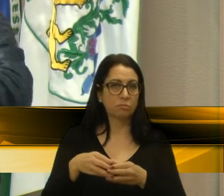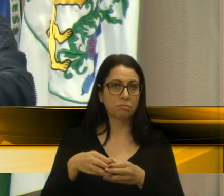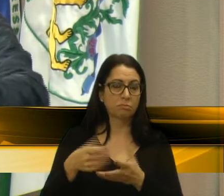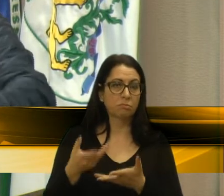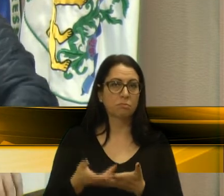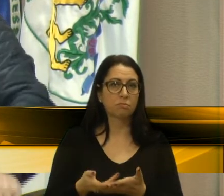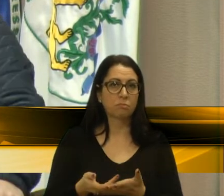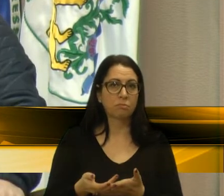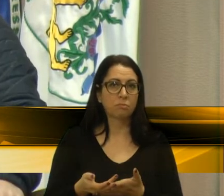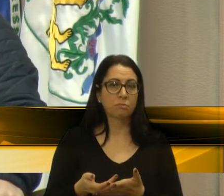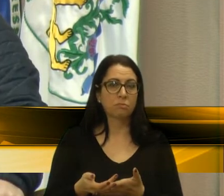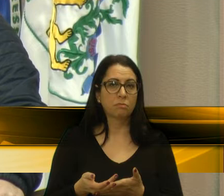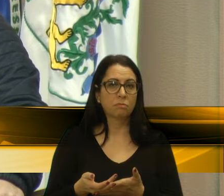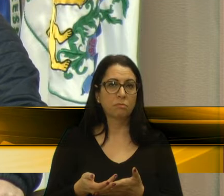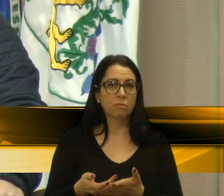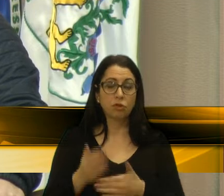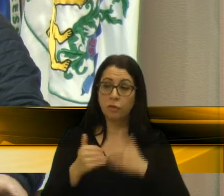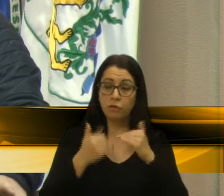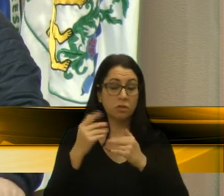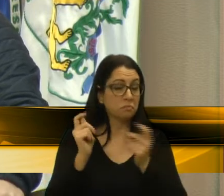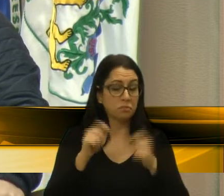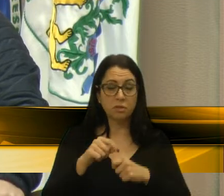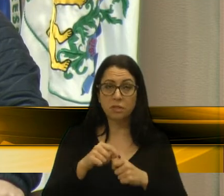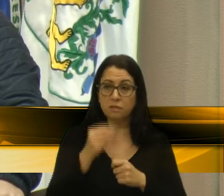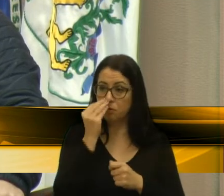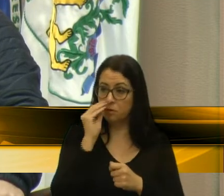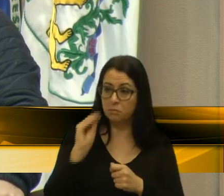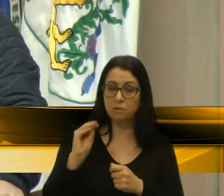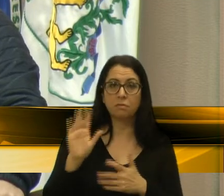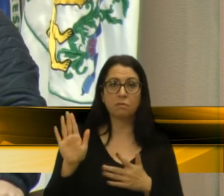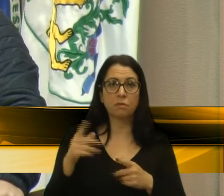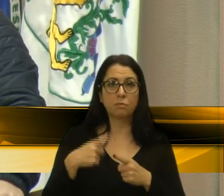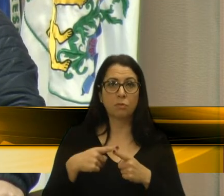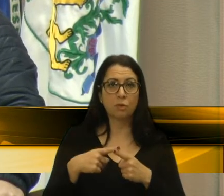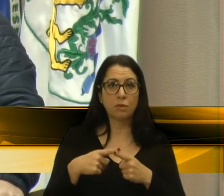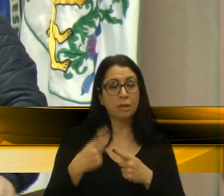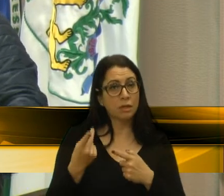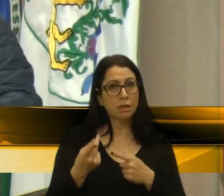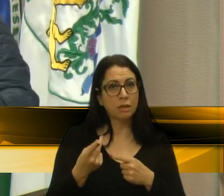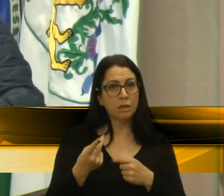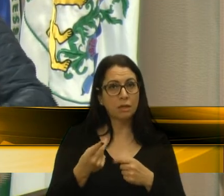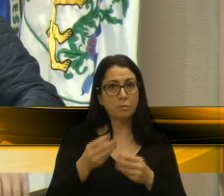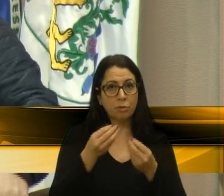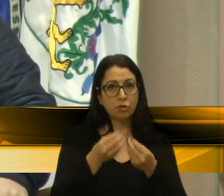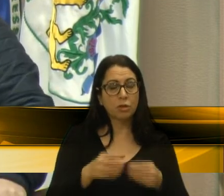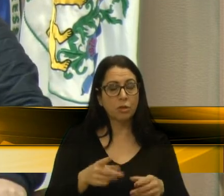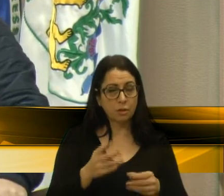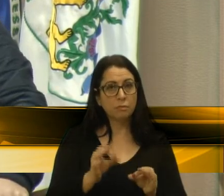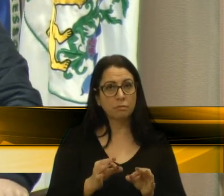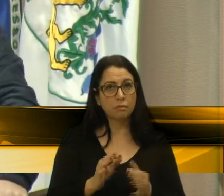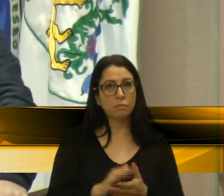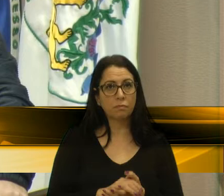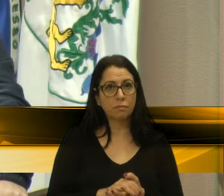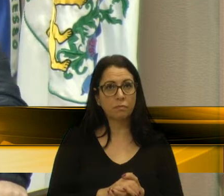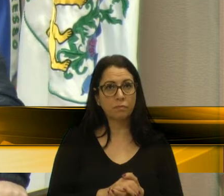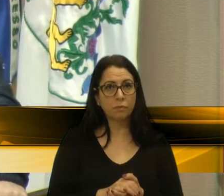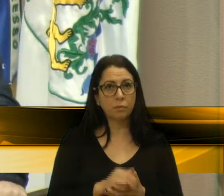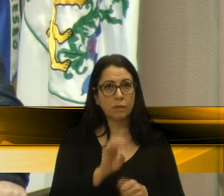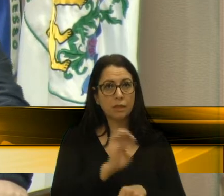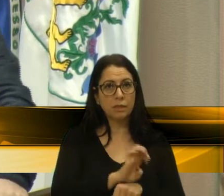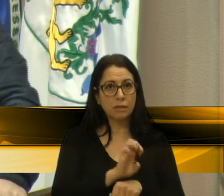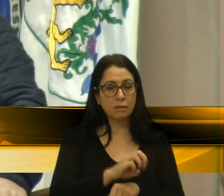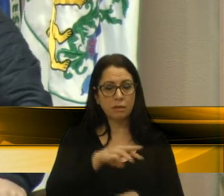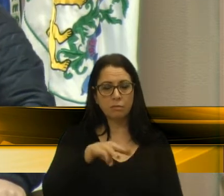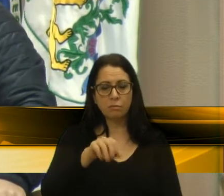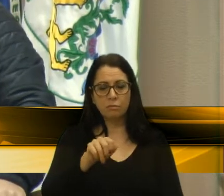situação de evolução possível em virtude dessa rixa política que acabou prejudicando, com certeza, o estado do Maranhão, porque